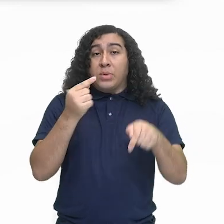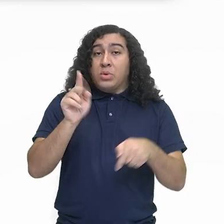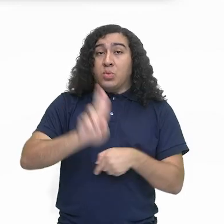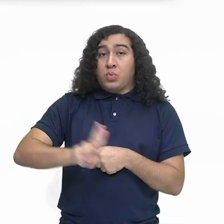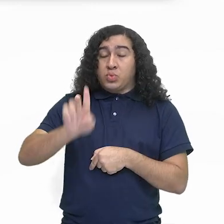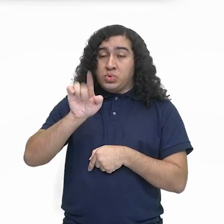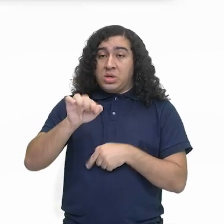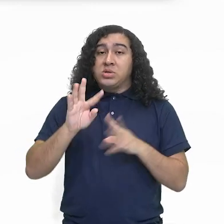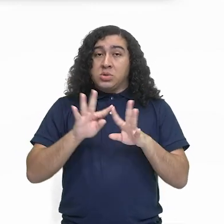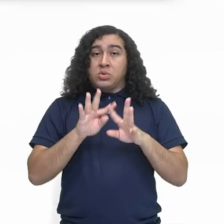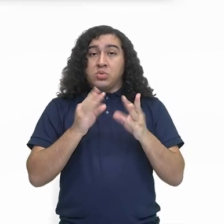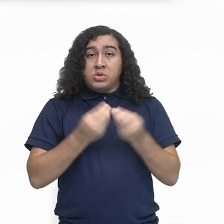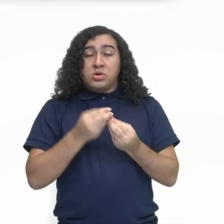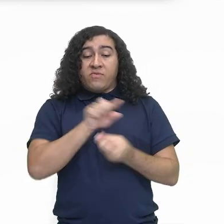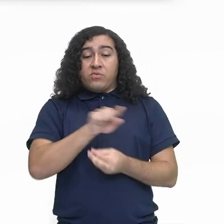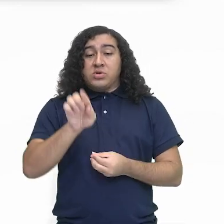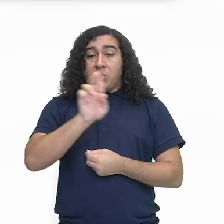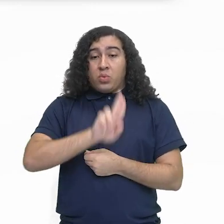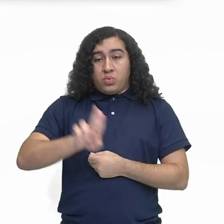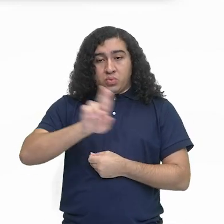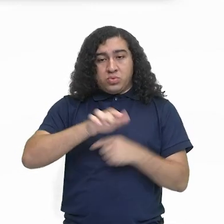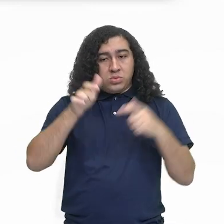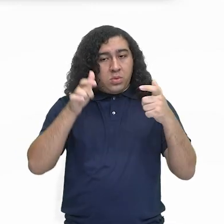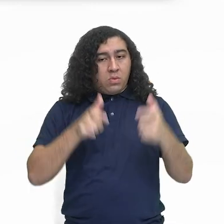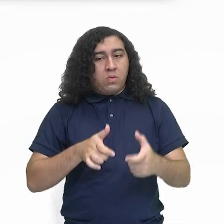né? Você colocar ali,